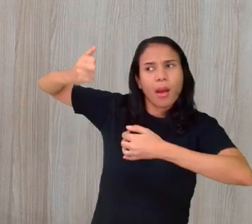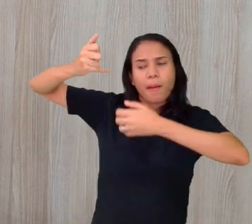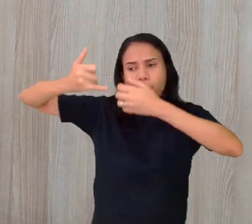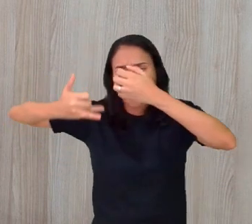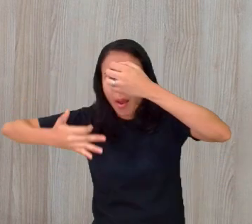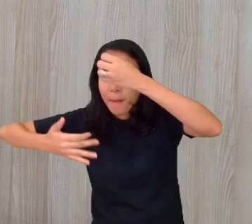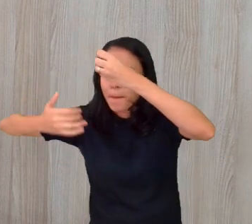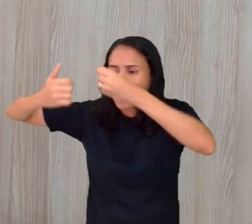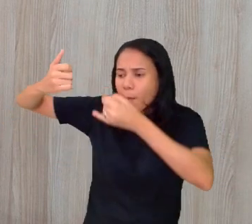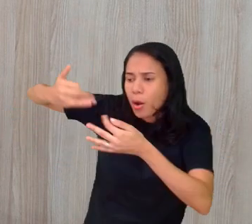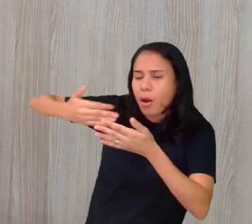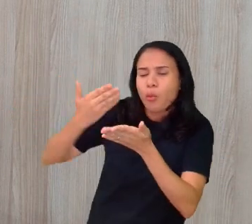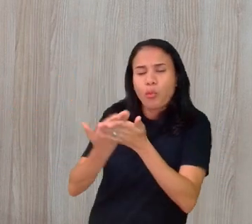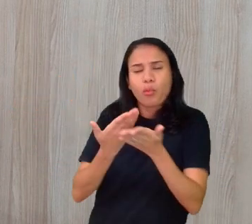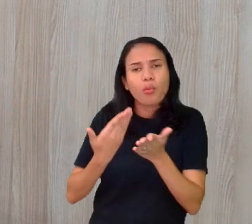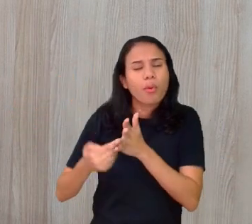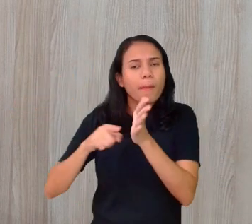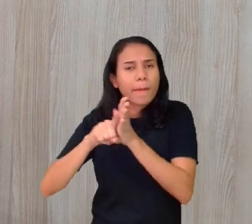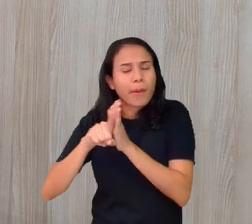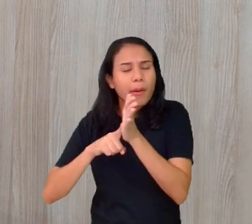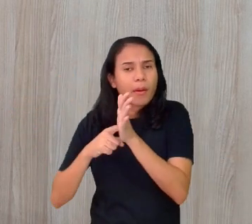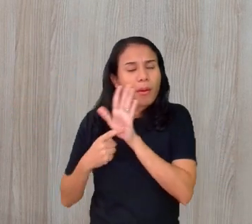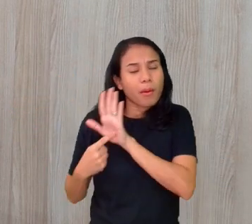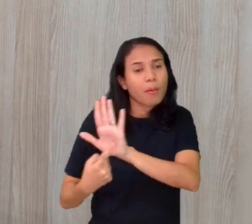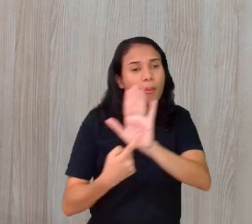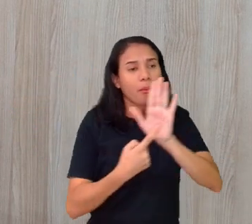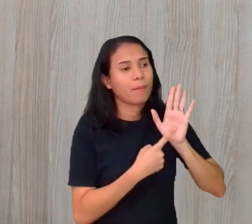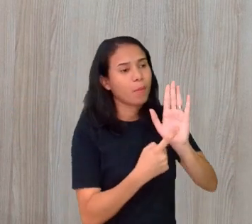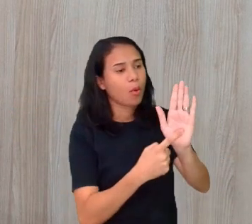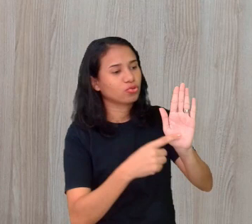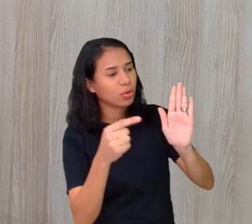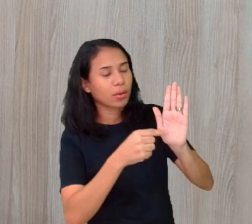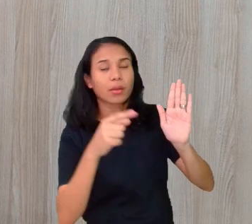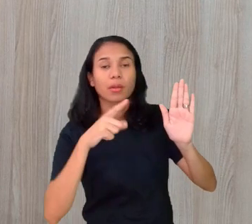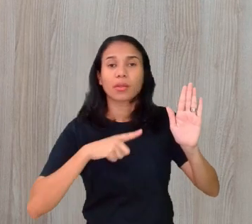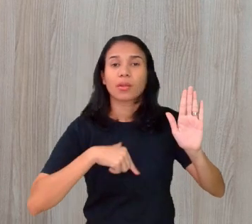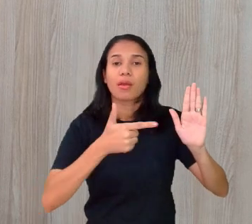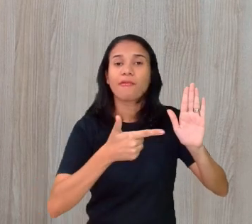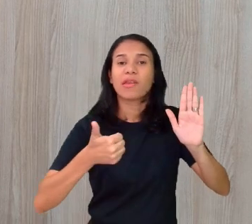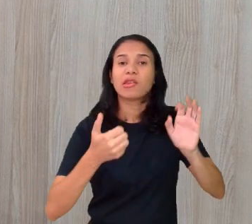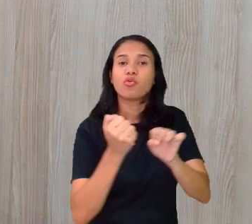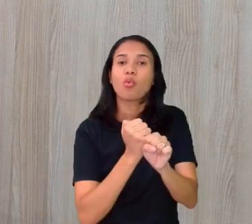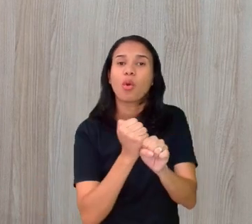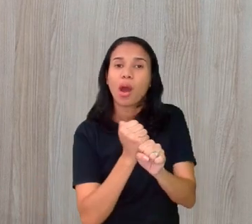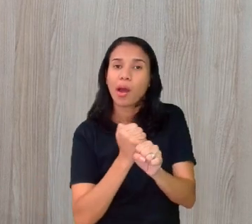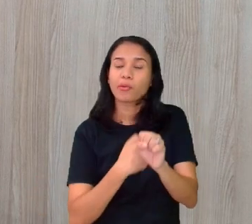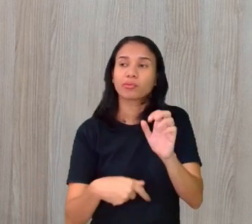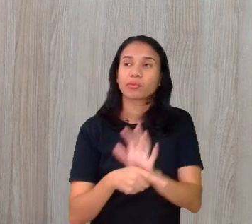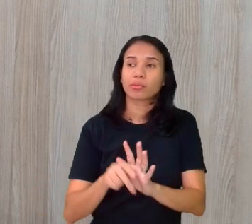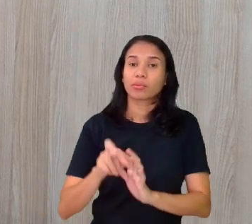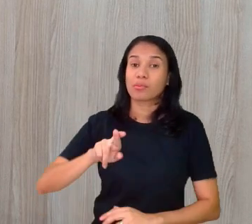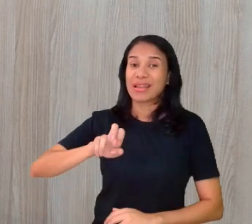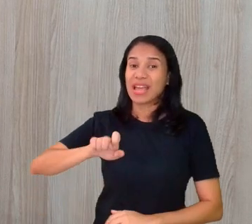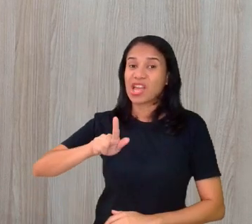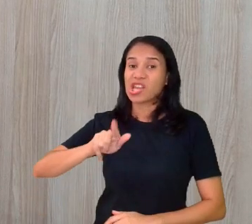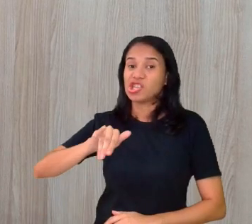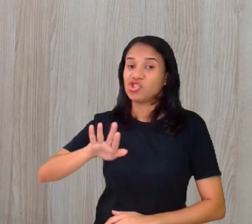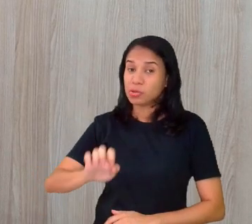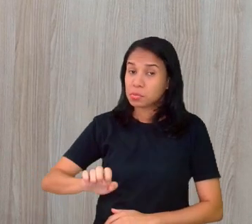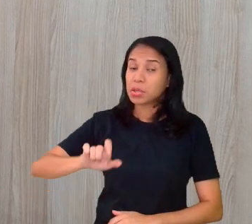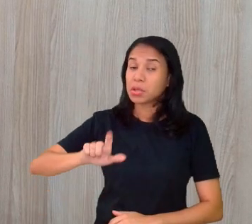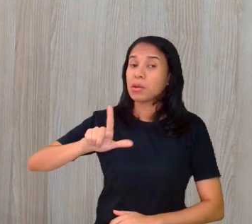de vários estudos, nos mostram que a gente teve um regime aqui de 21 anos, onde as liberdades foram